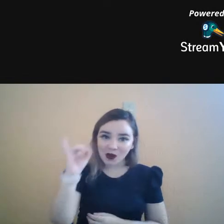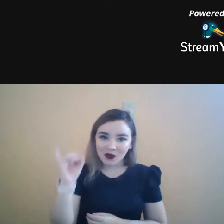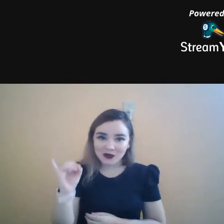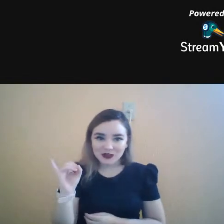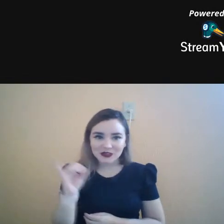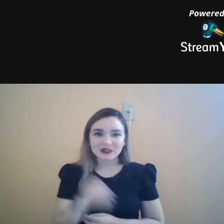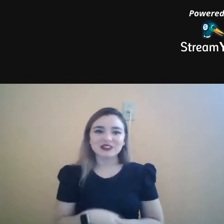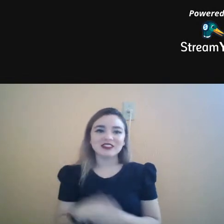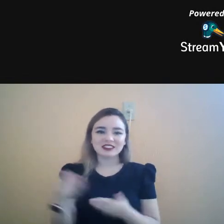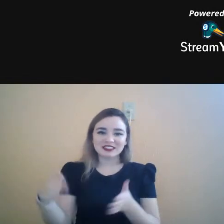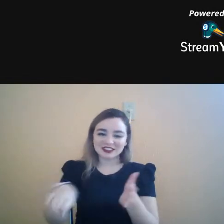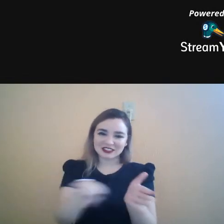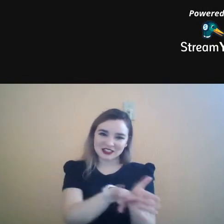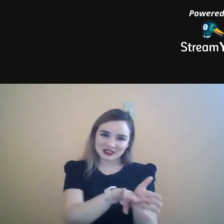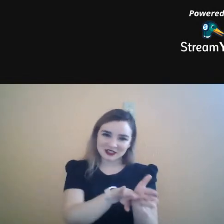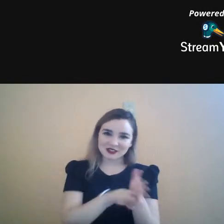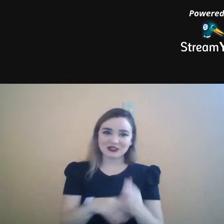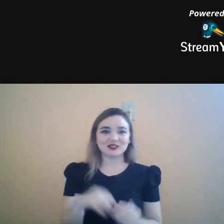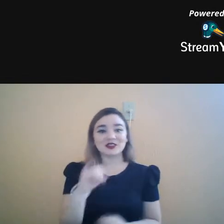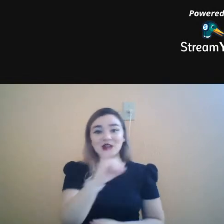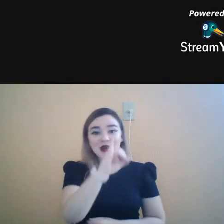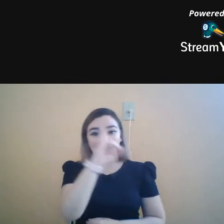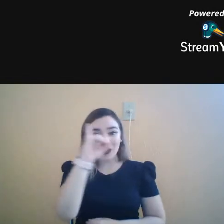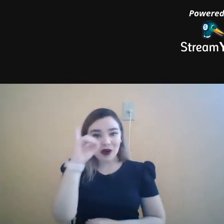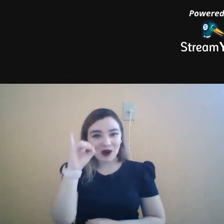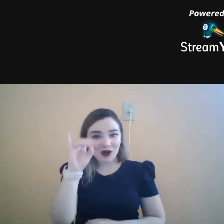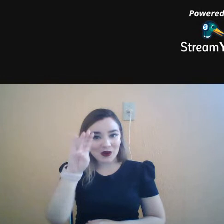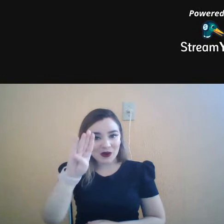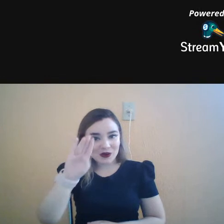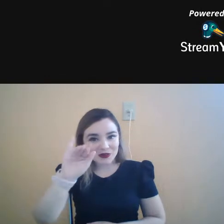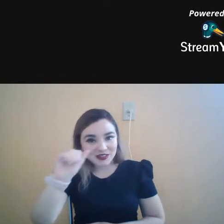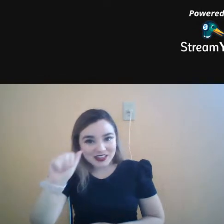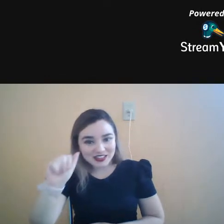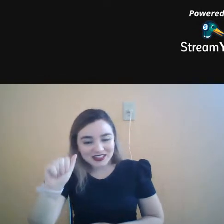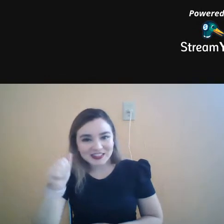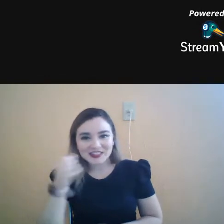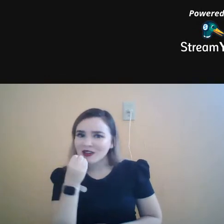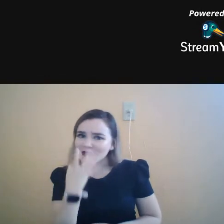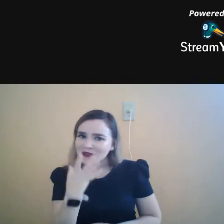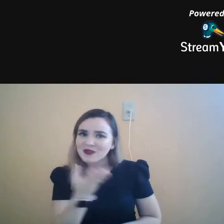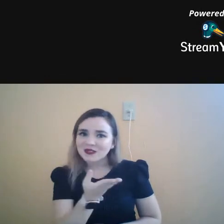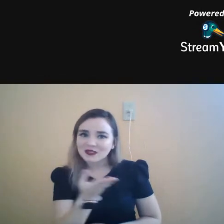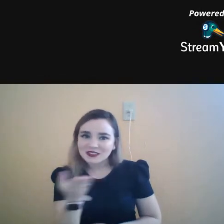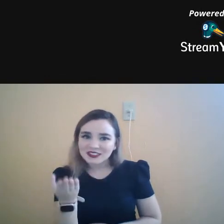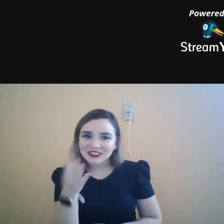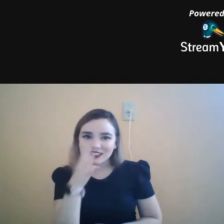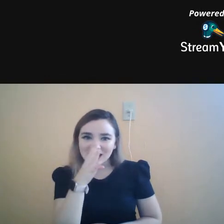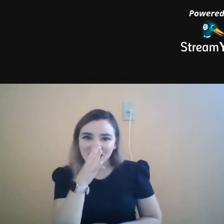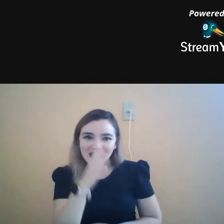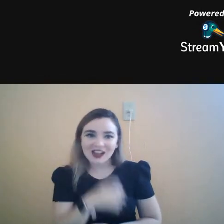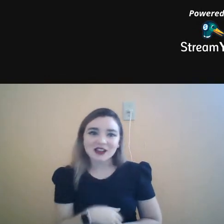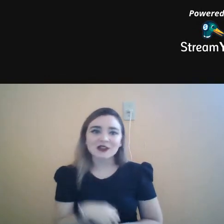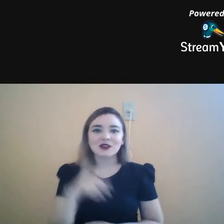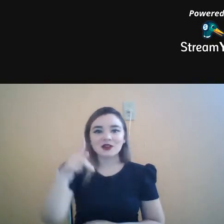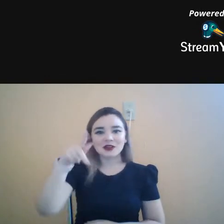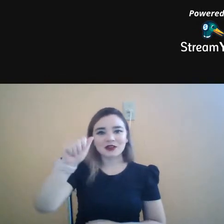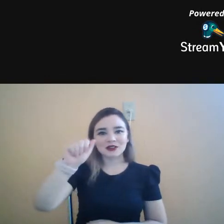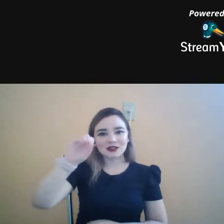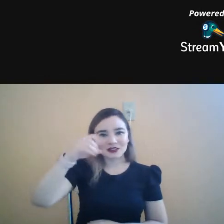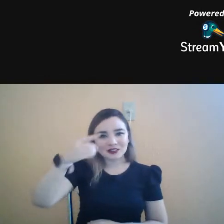chegou. Oi, Bia. Que bom que você está aí. Pão de